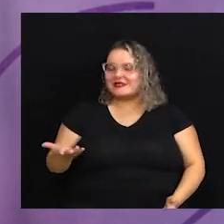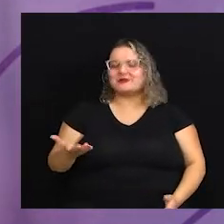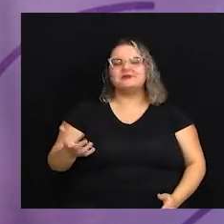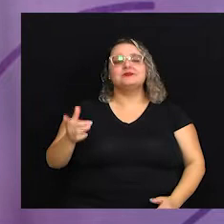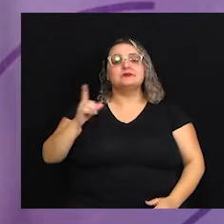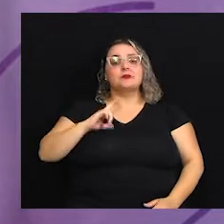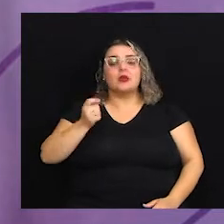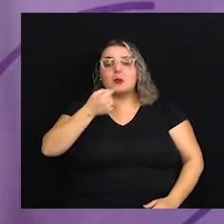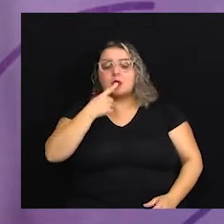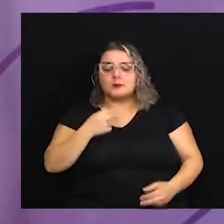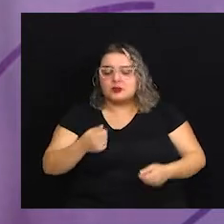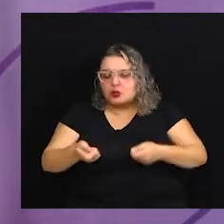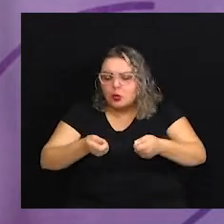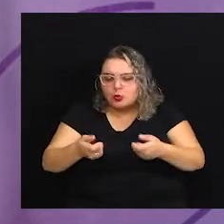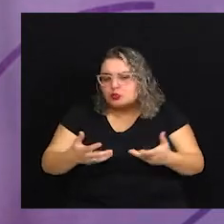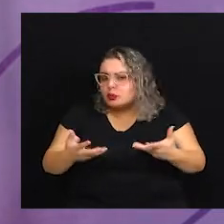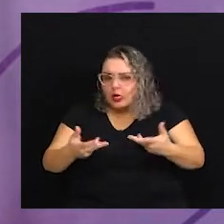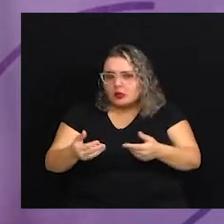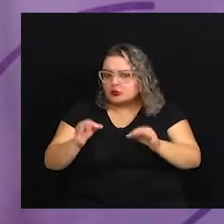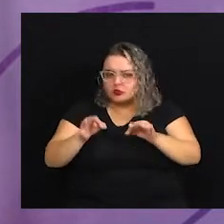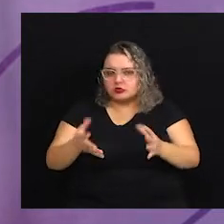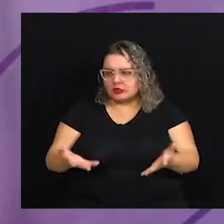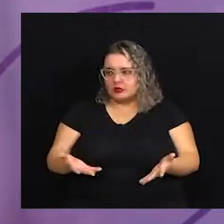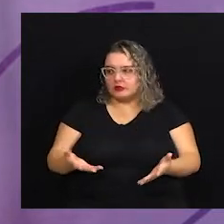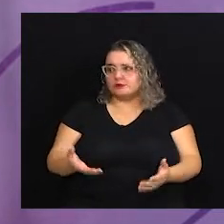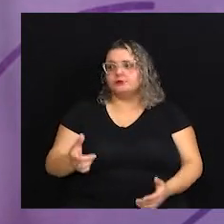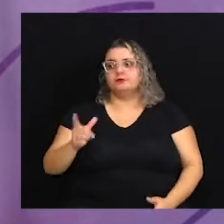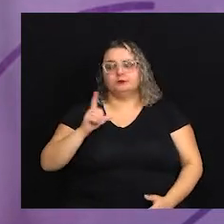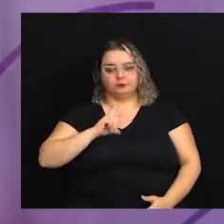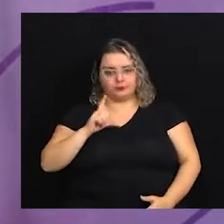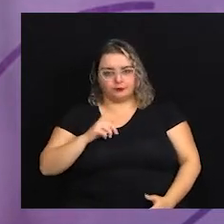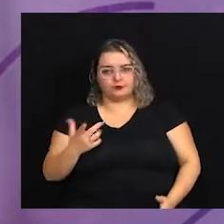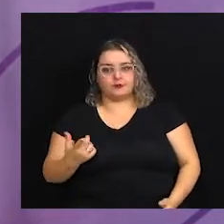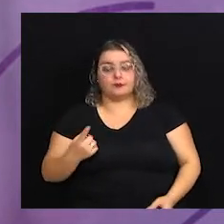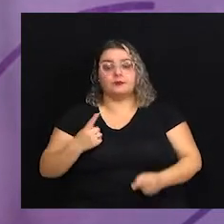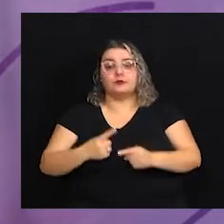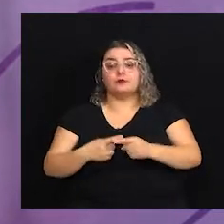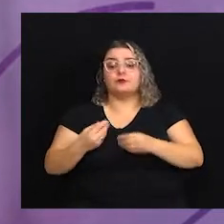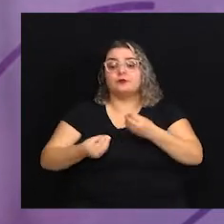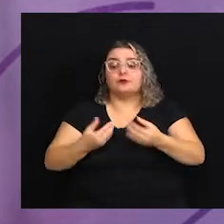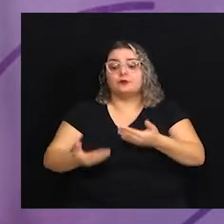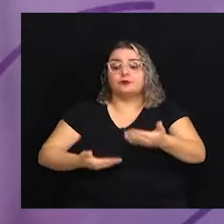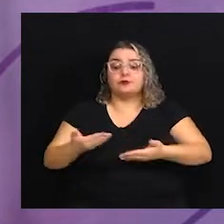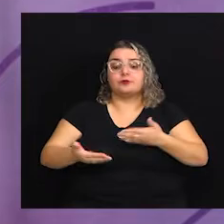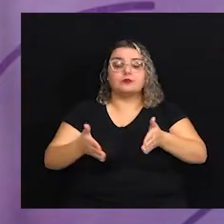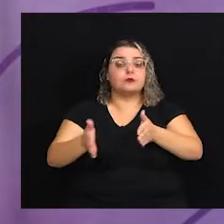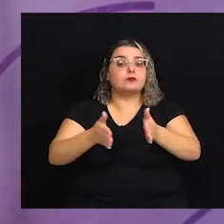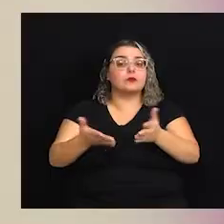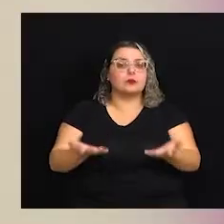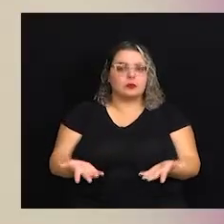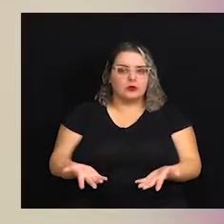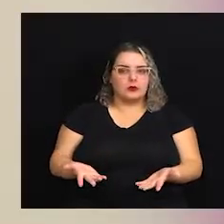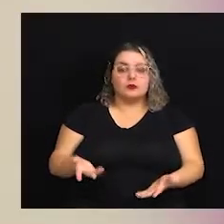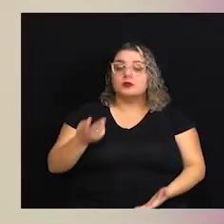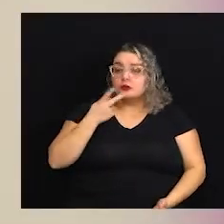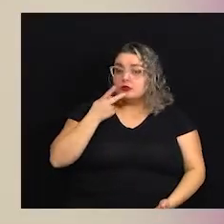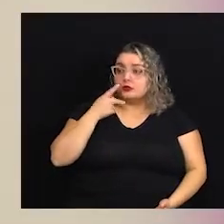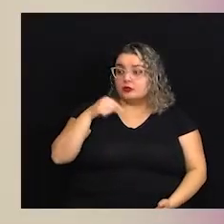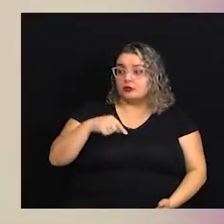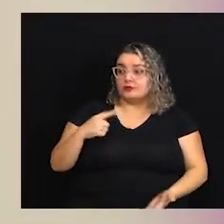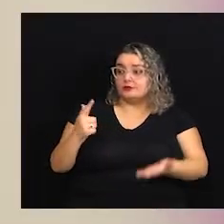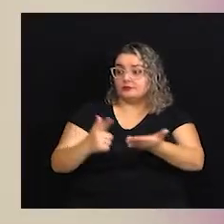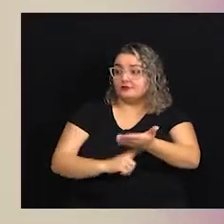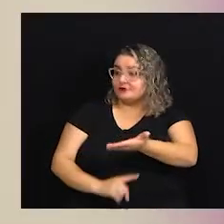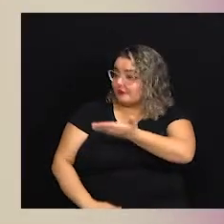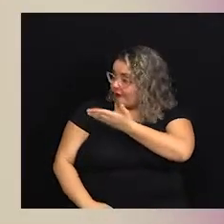medicamentos que deixa tudo controlado? tem, porque como é que nós tratamos essa fase? Que é o que eu falo aqui